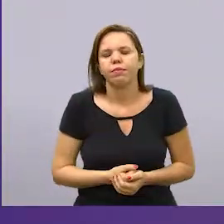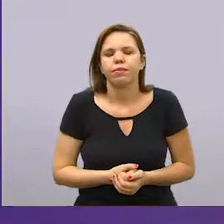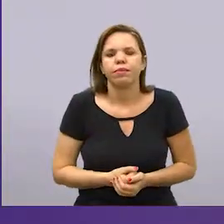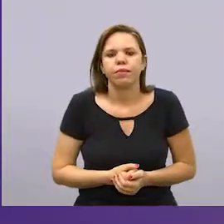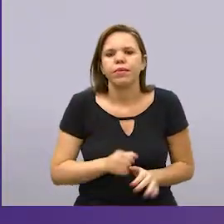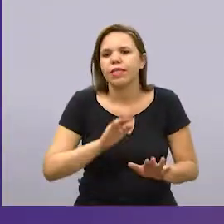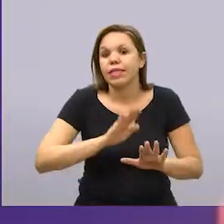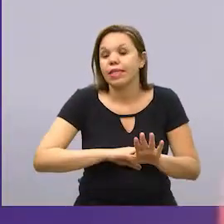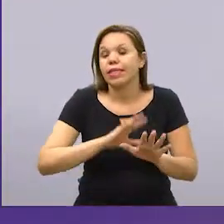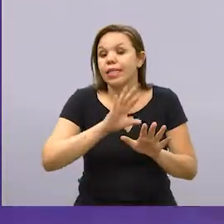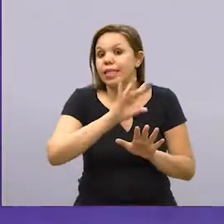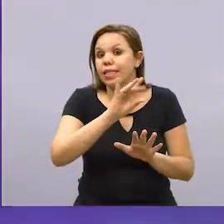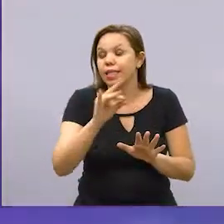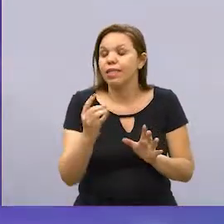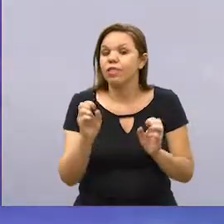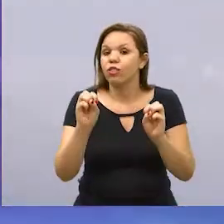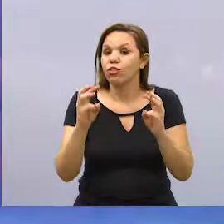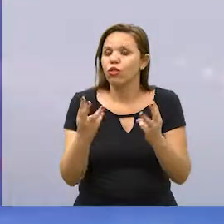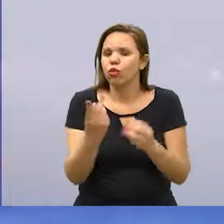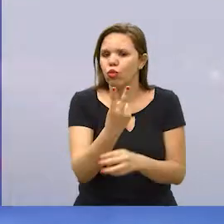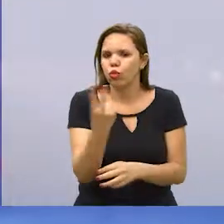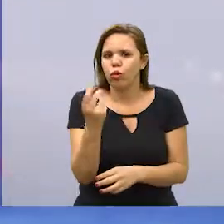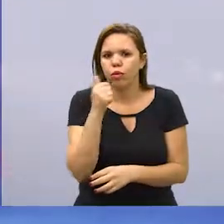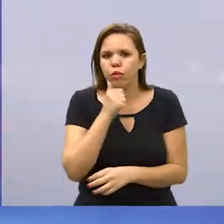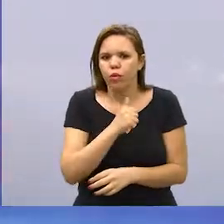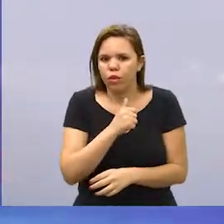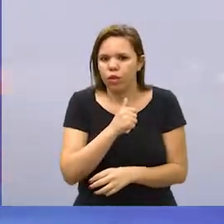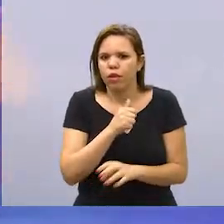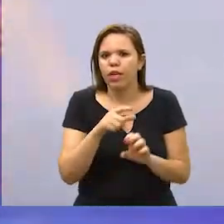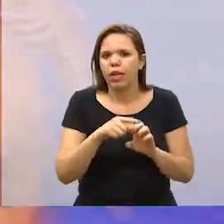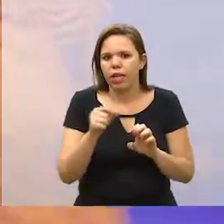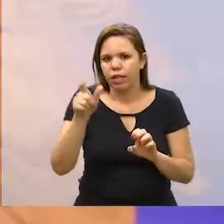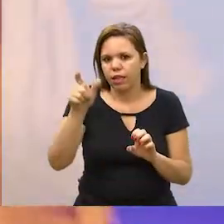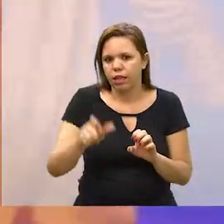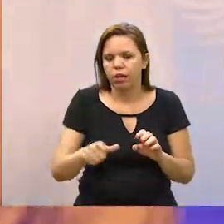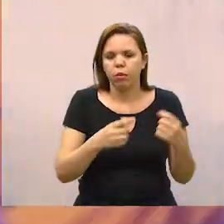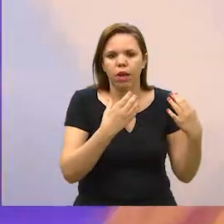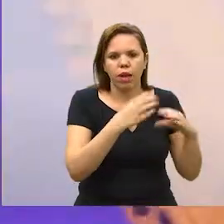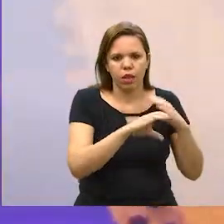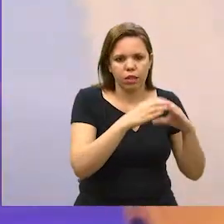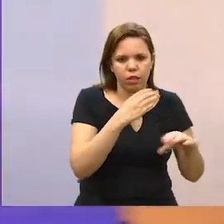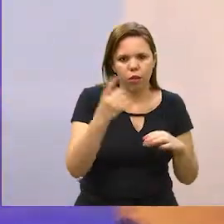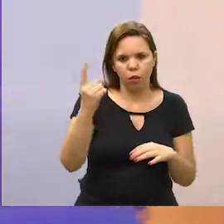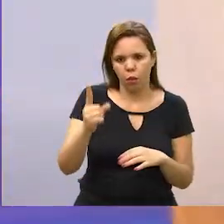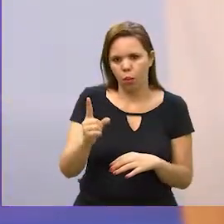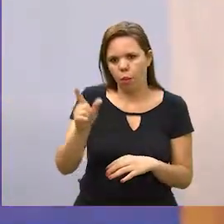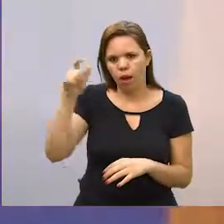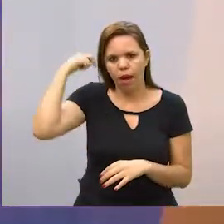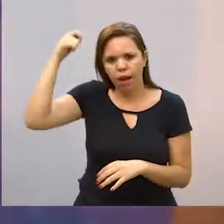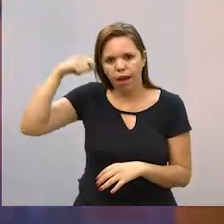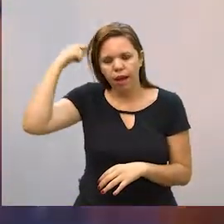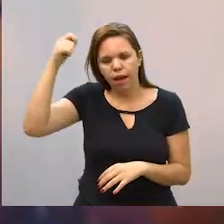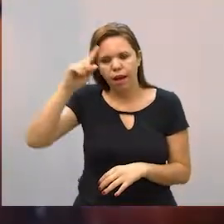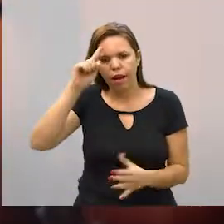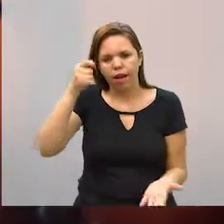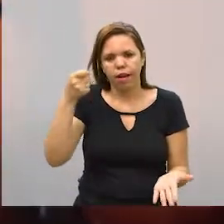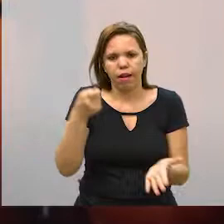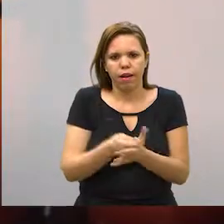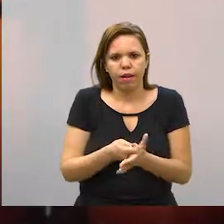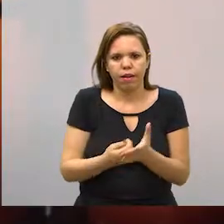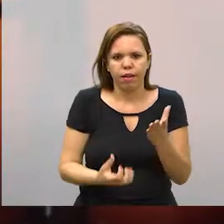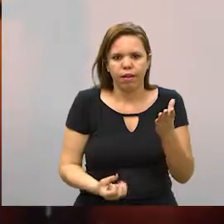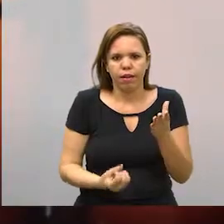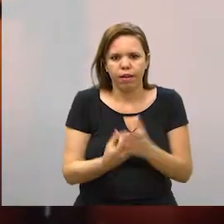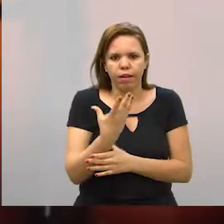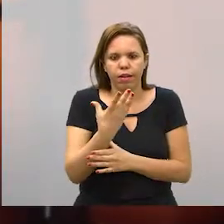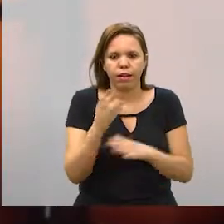brincadeiras. Por trás de cada show, duas mulheres empreendedoras, uma cantora e uma atriz, que